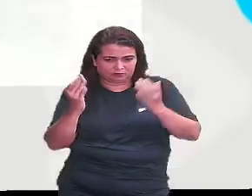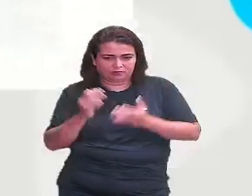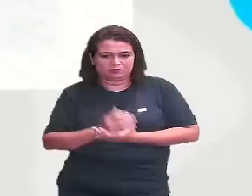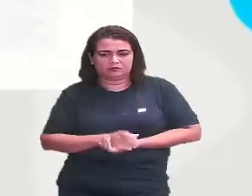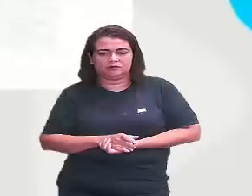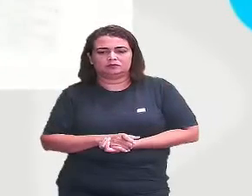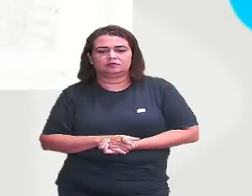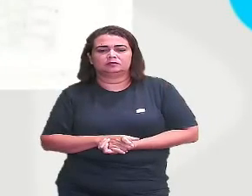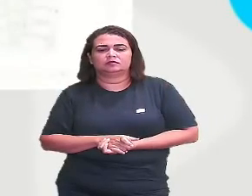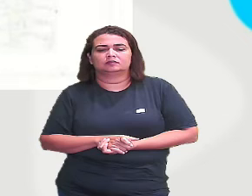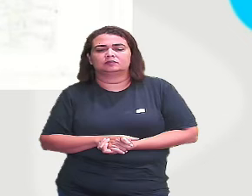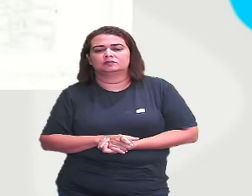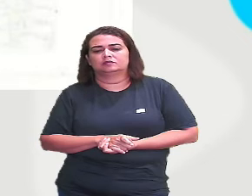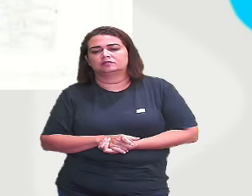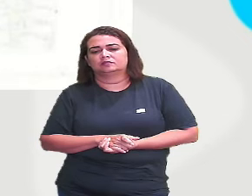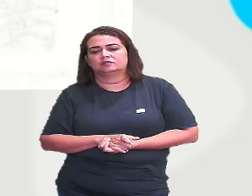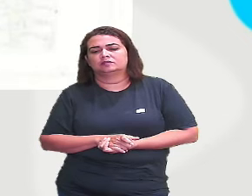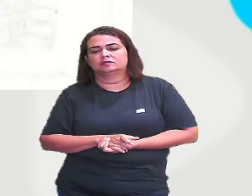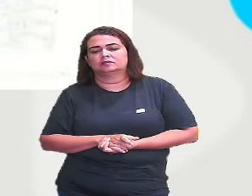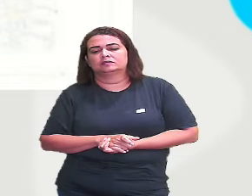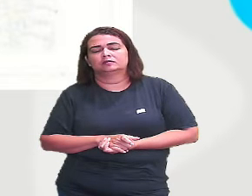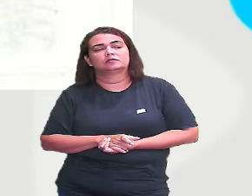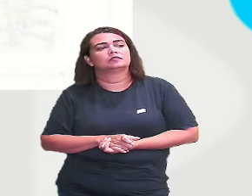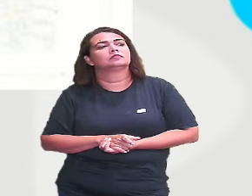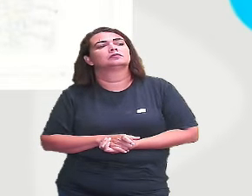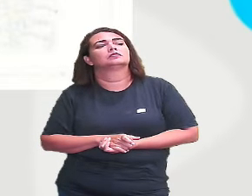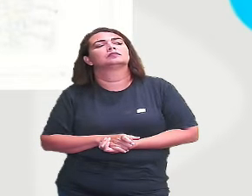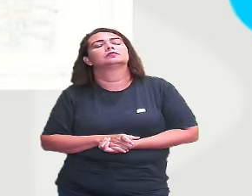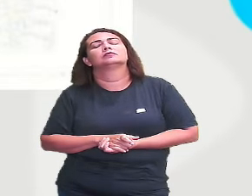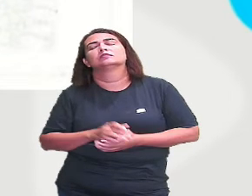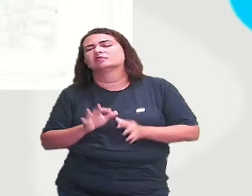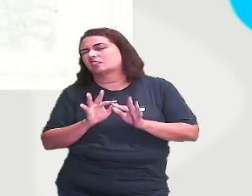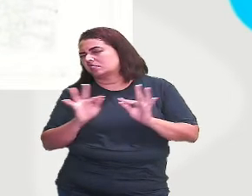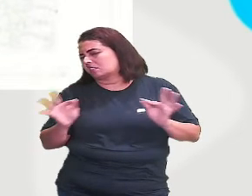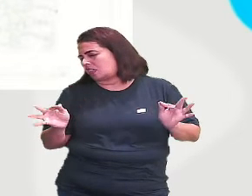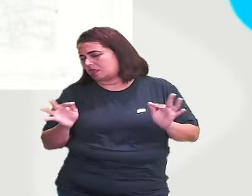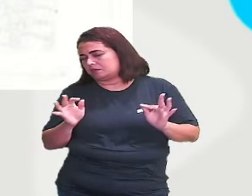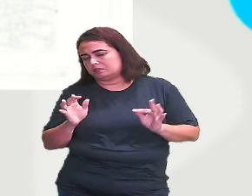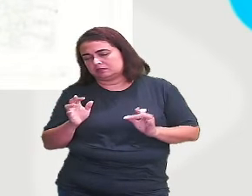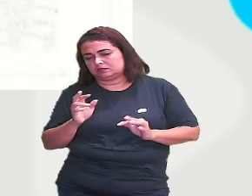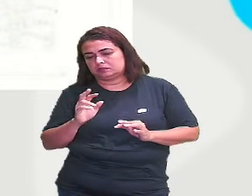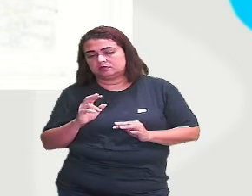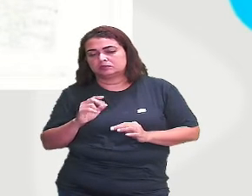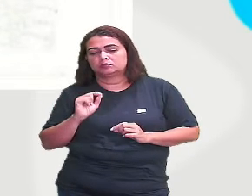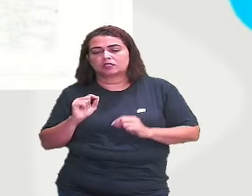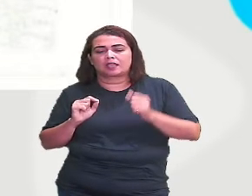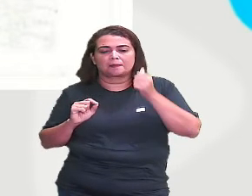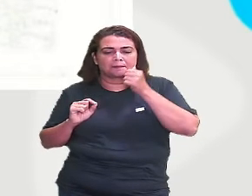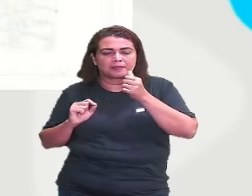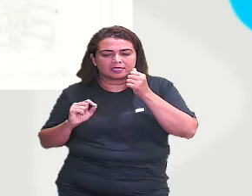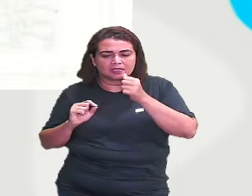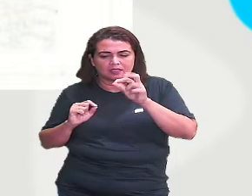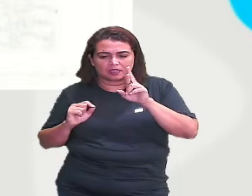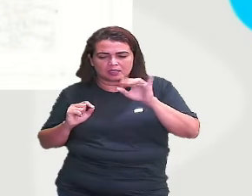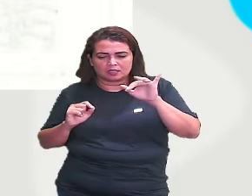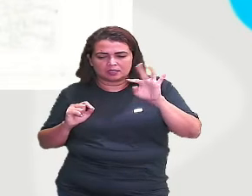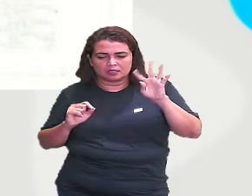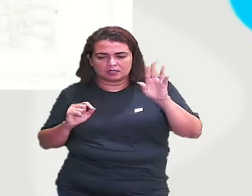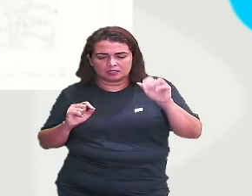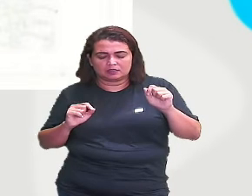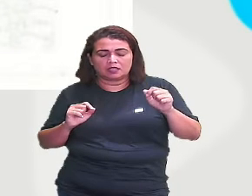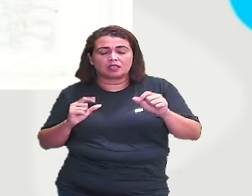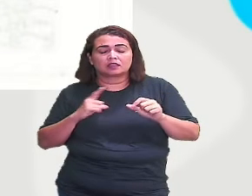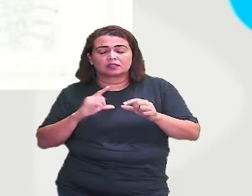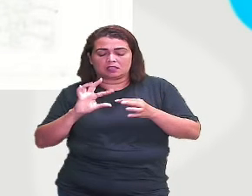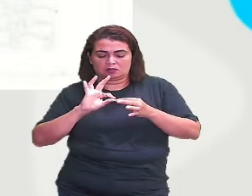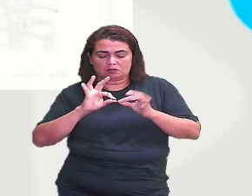lá. Agora, é uma tarefinha também bem simples. Rita tinha algumas balas e